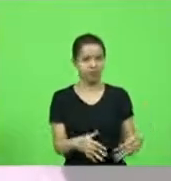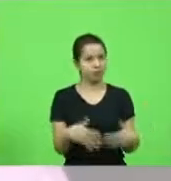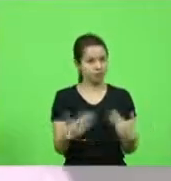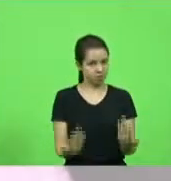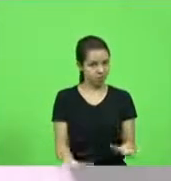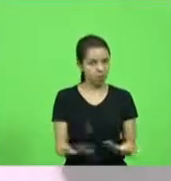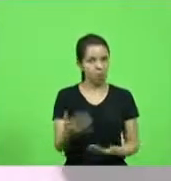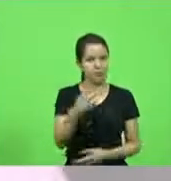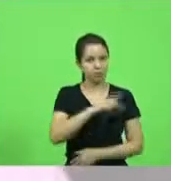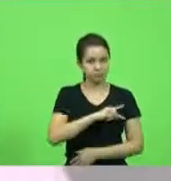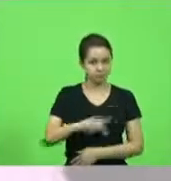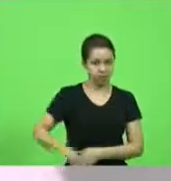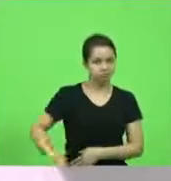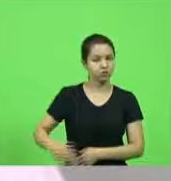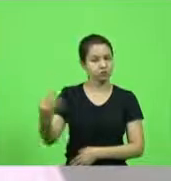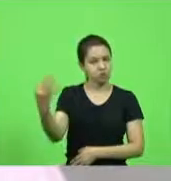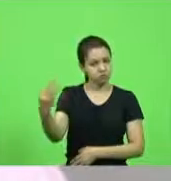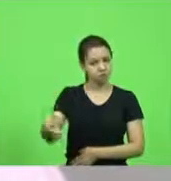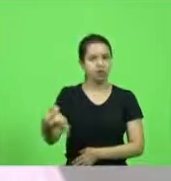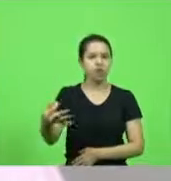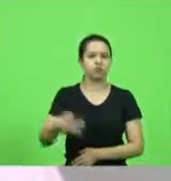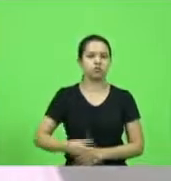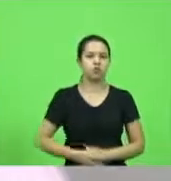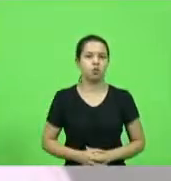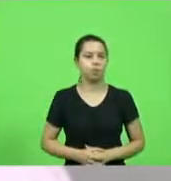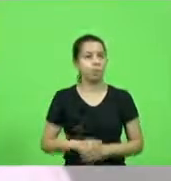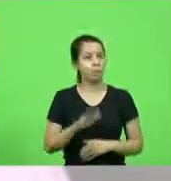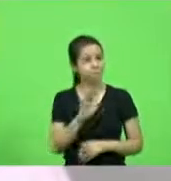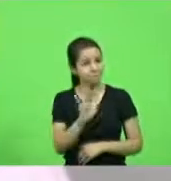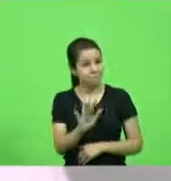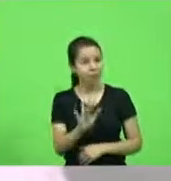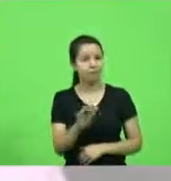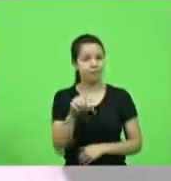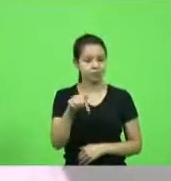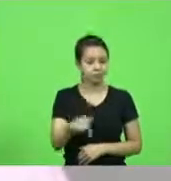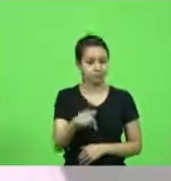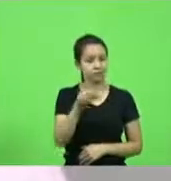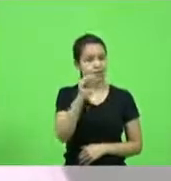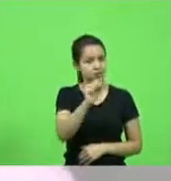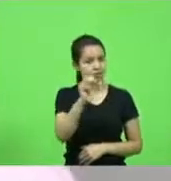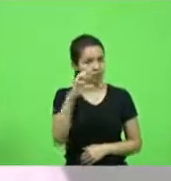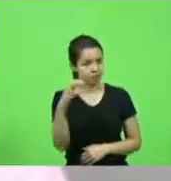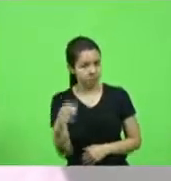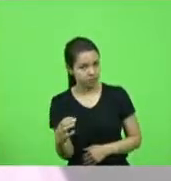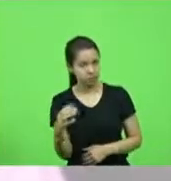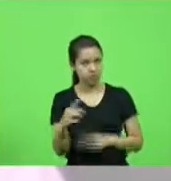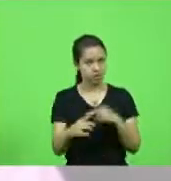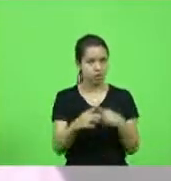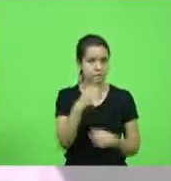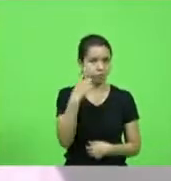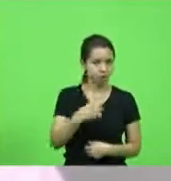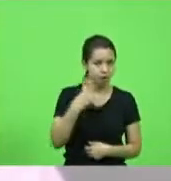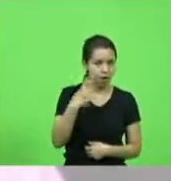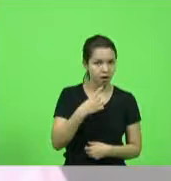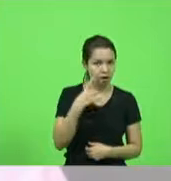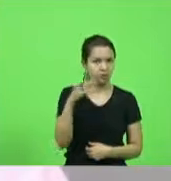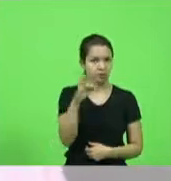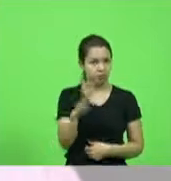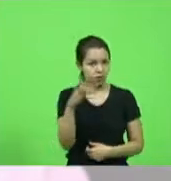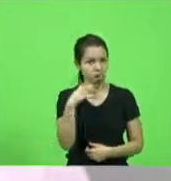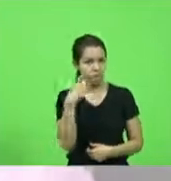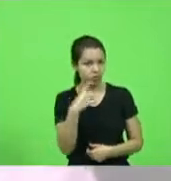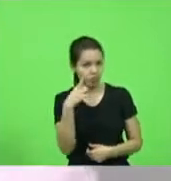que Santa Catarina, nossos deputados federais, nossos senadores, falei com o senador